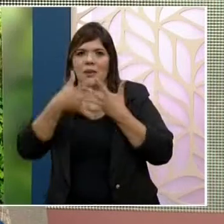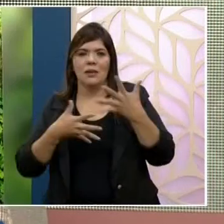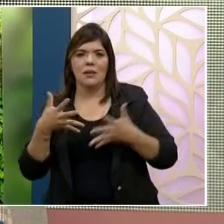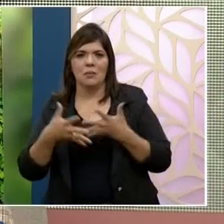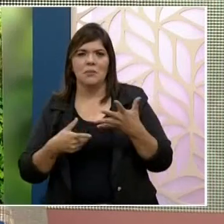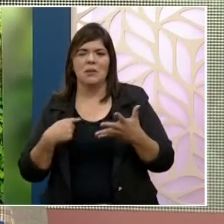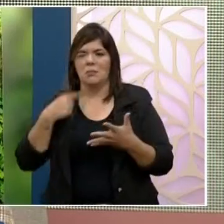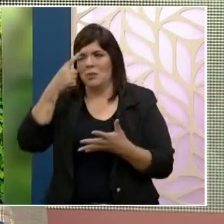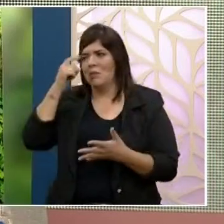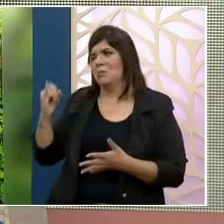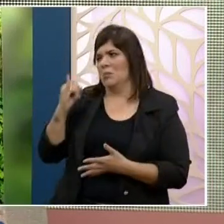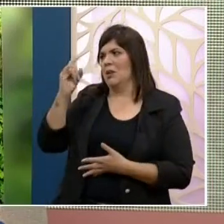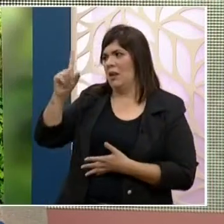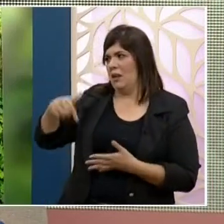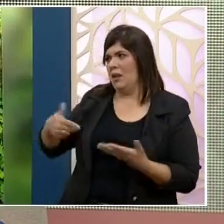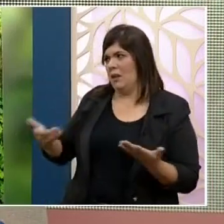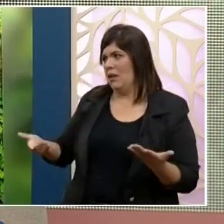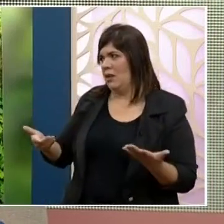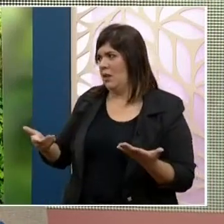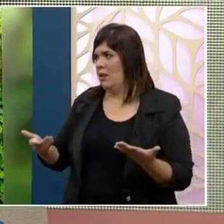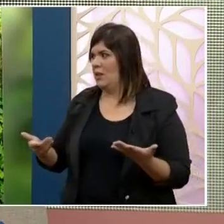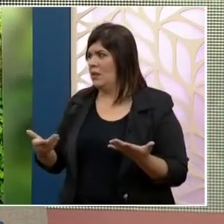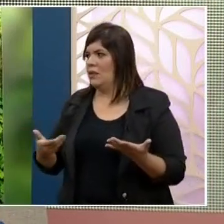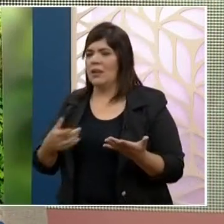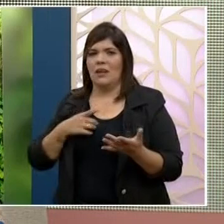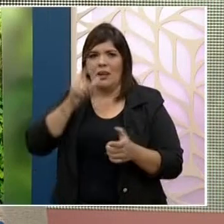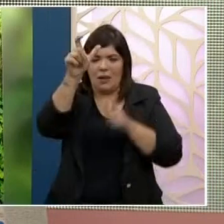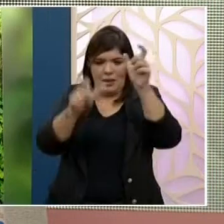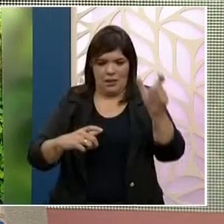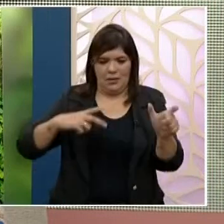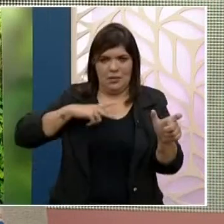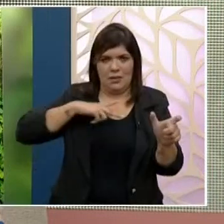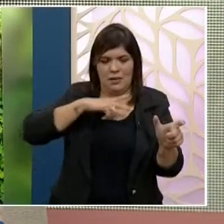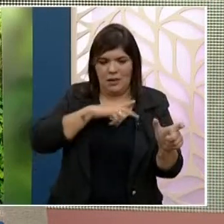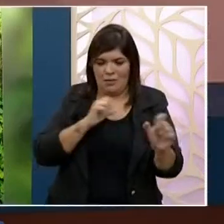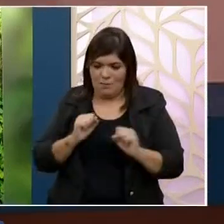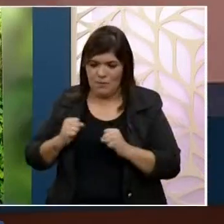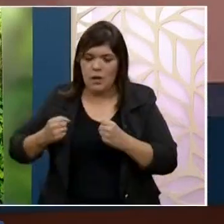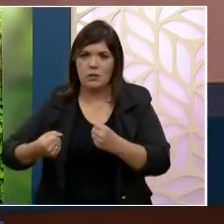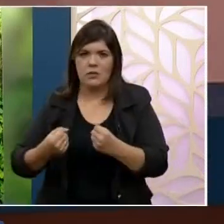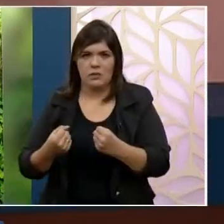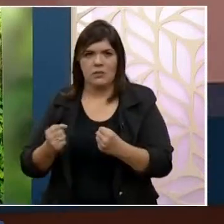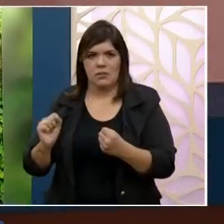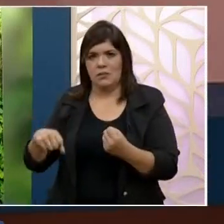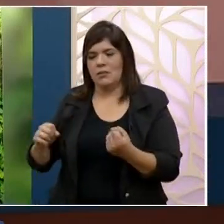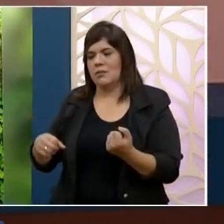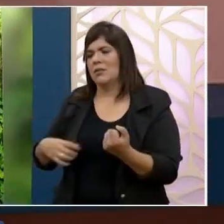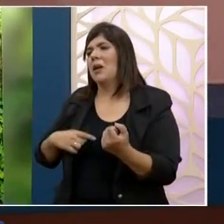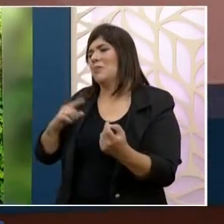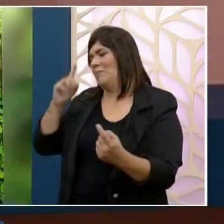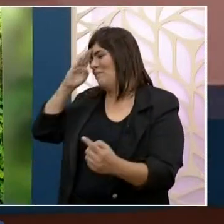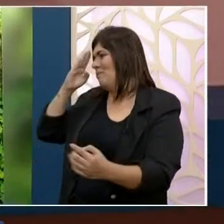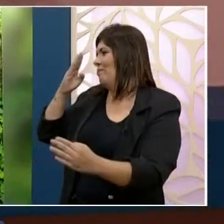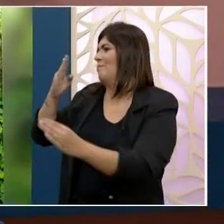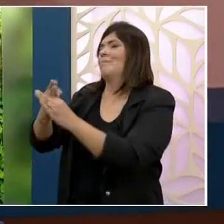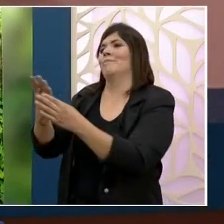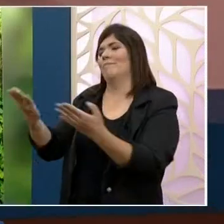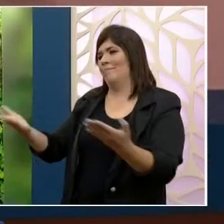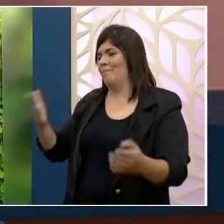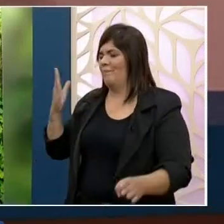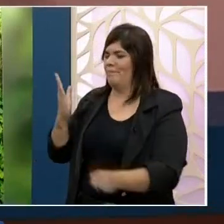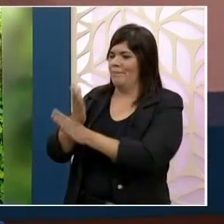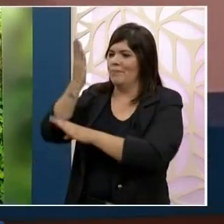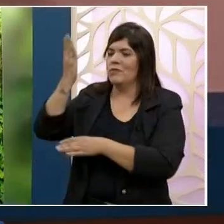é o caminho para a gente melhorar? É individual? Tipo assim, cada um fazendo a sua parte? Esse é o ponto principal. Todas